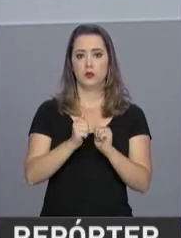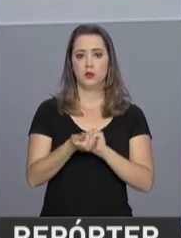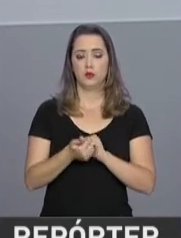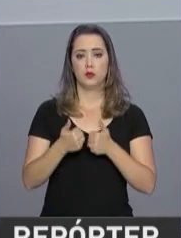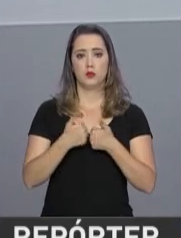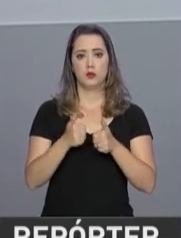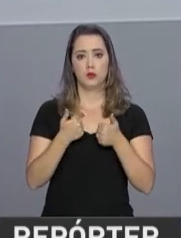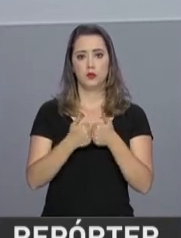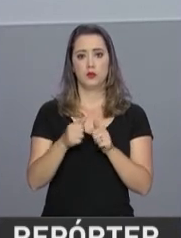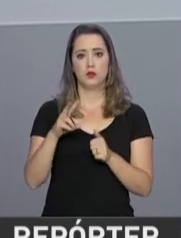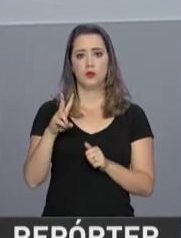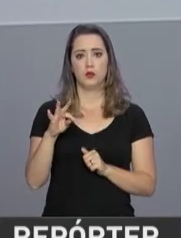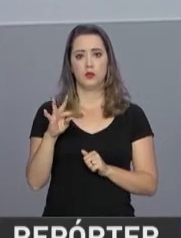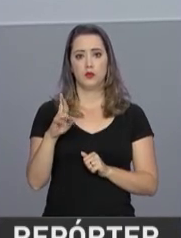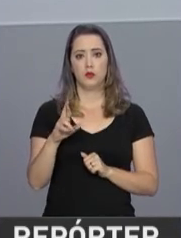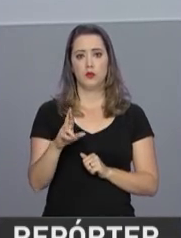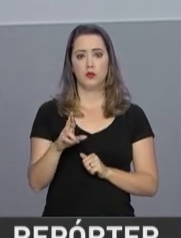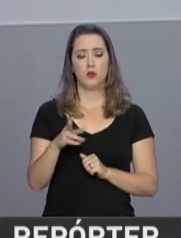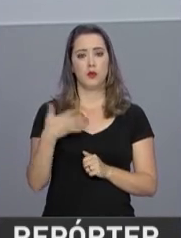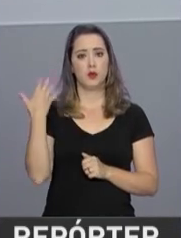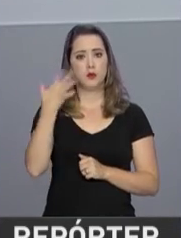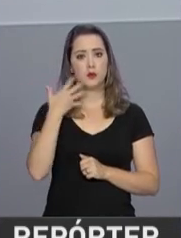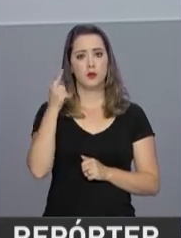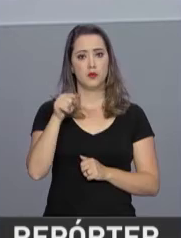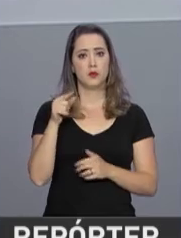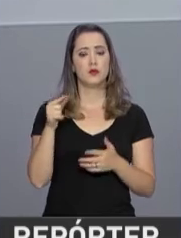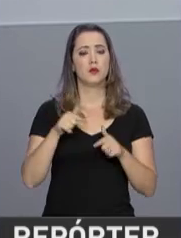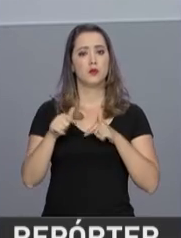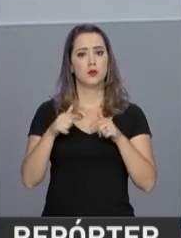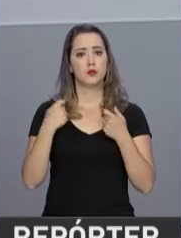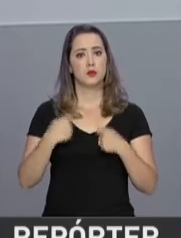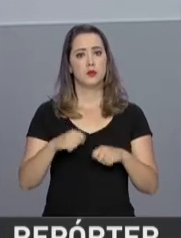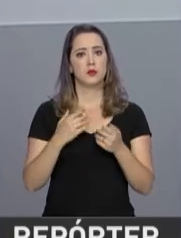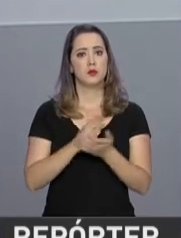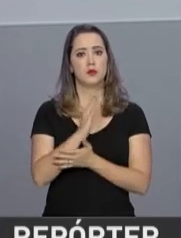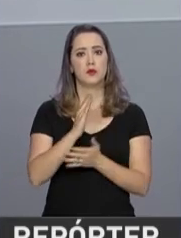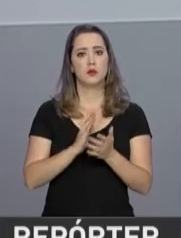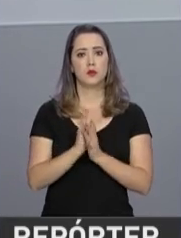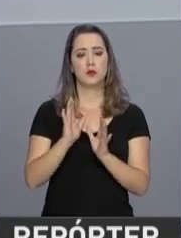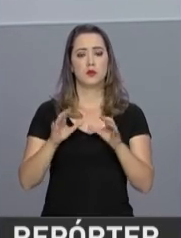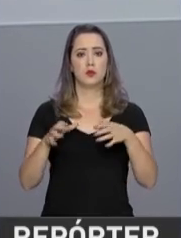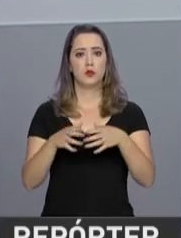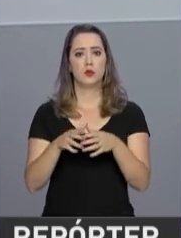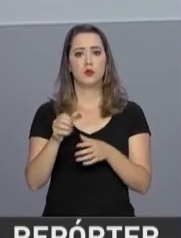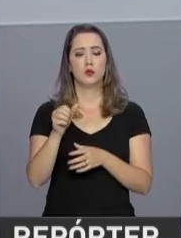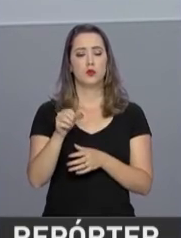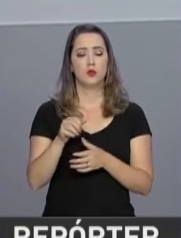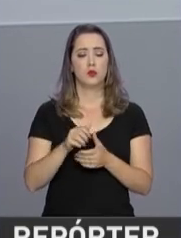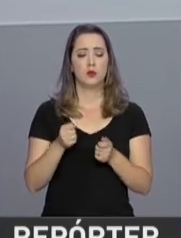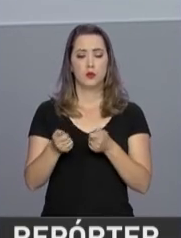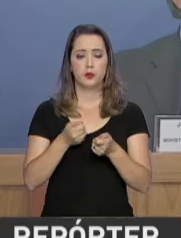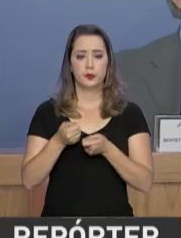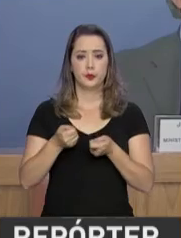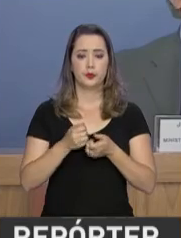civil walter casimiro silveira explicou que a medida depende de aprovação das agências reguladoras